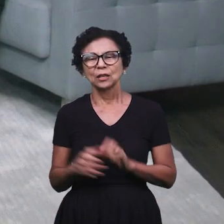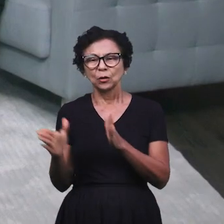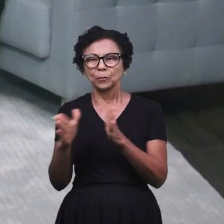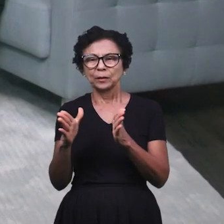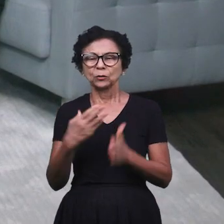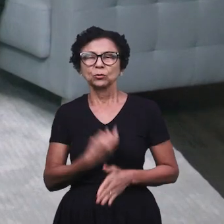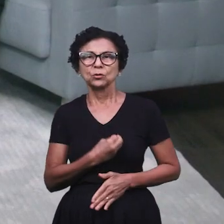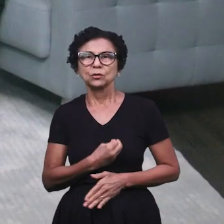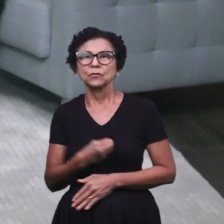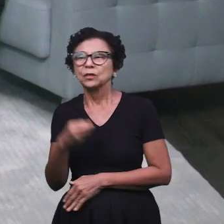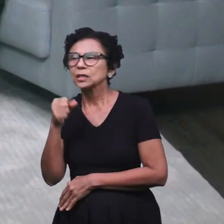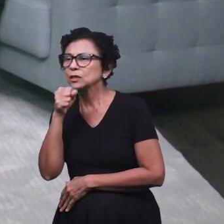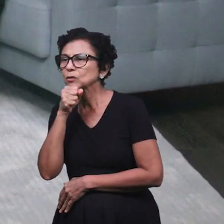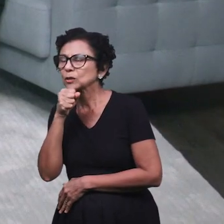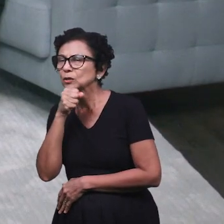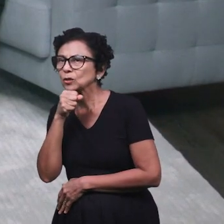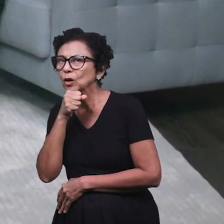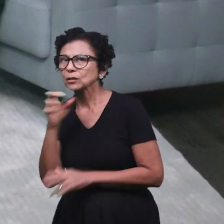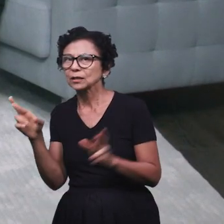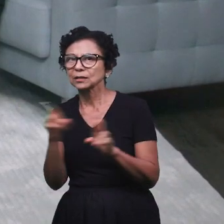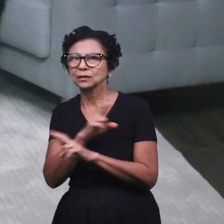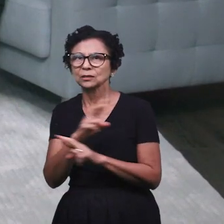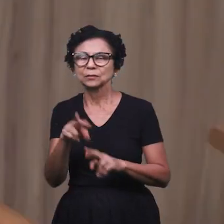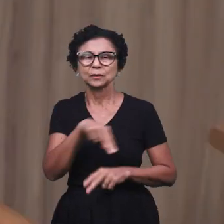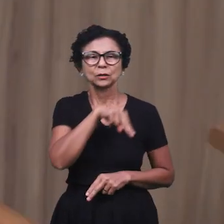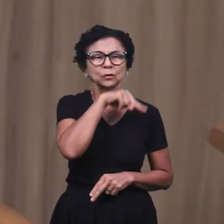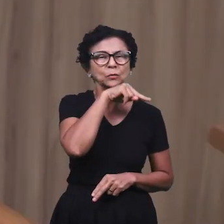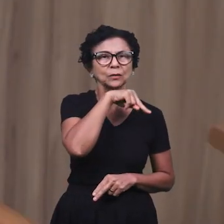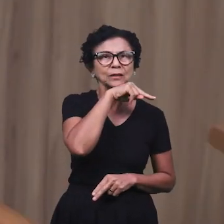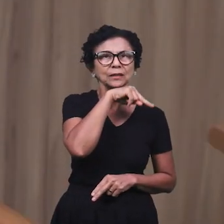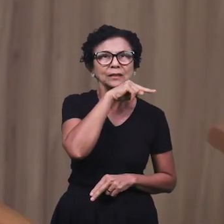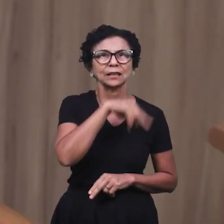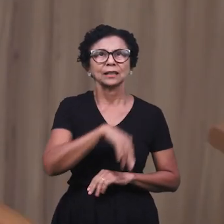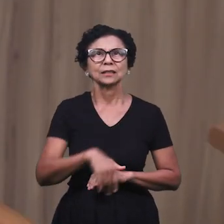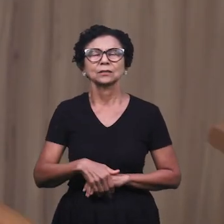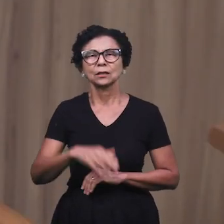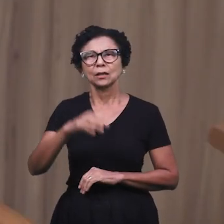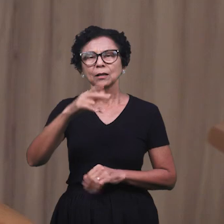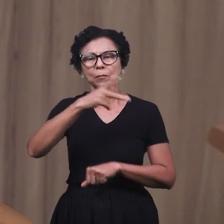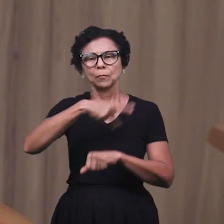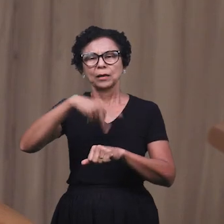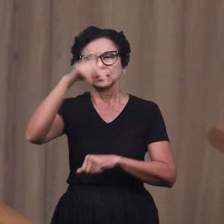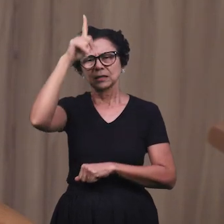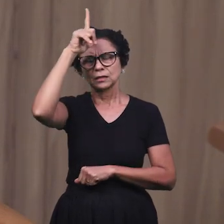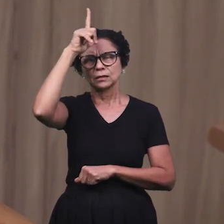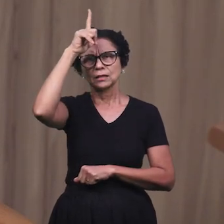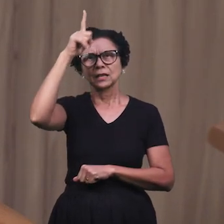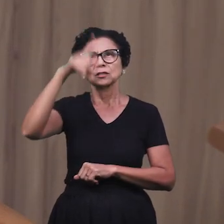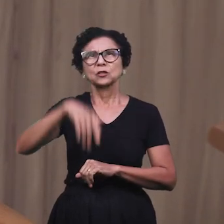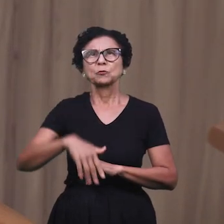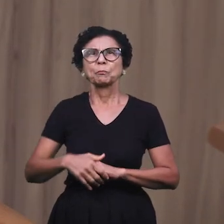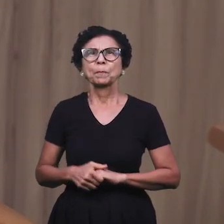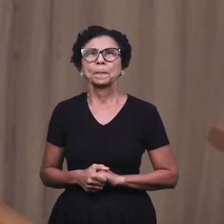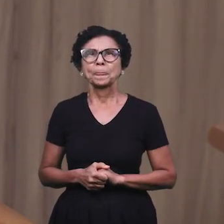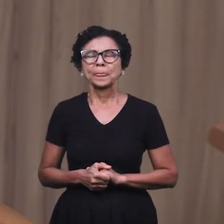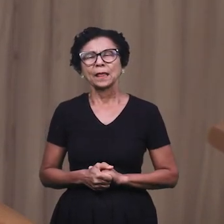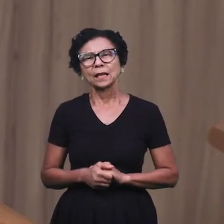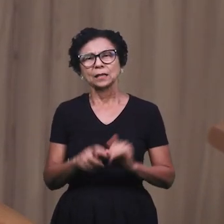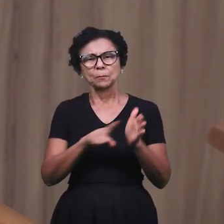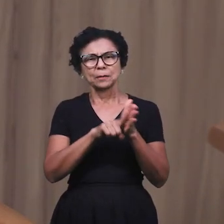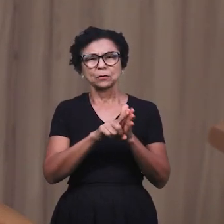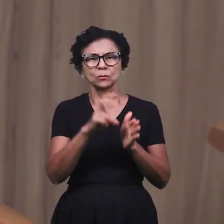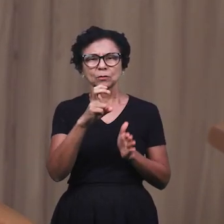eles convivem com os netos, né? Então, um estudo de pesquisadores lá em Berlim, lá na Alemanha, ele fez uma média de 500 idosos